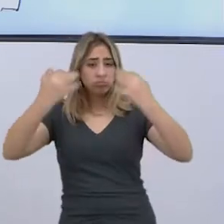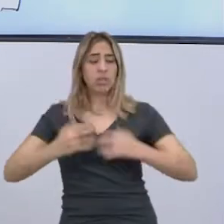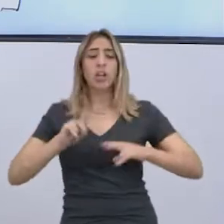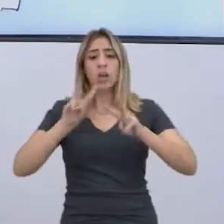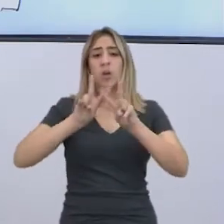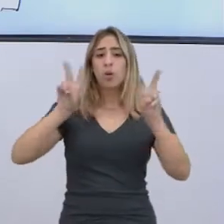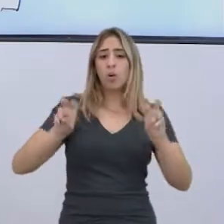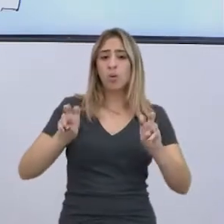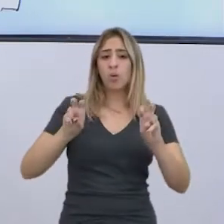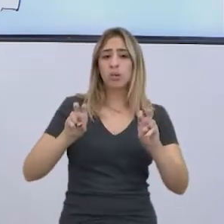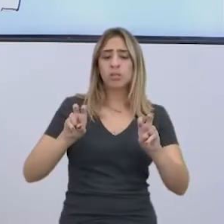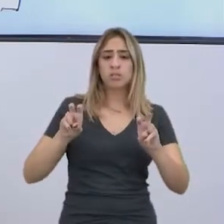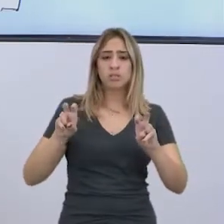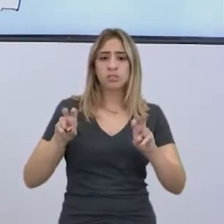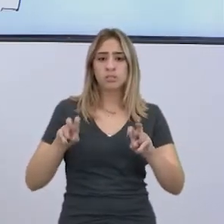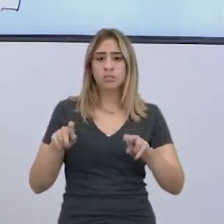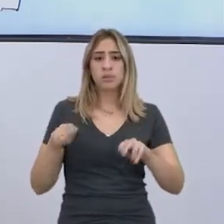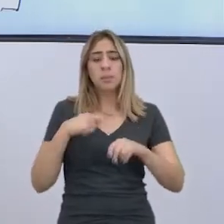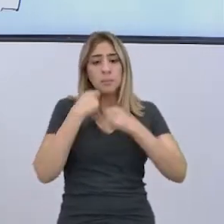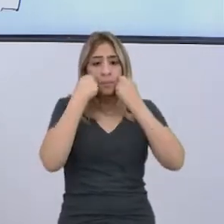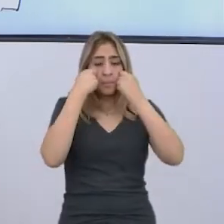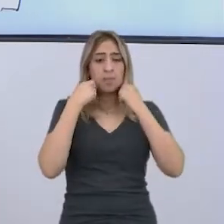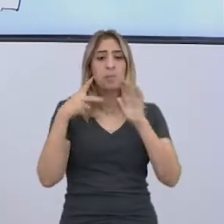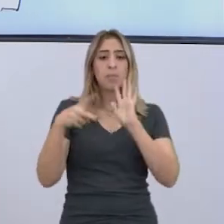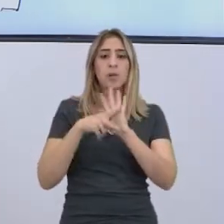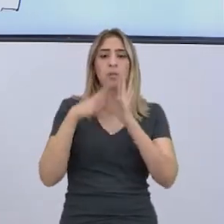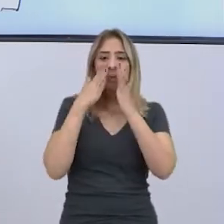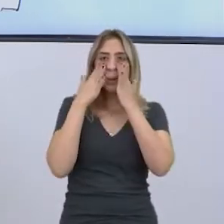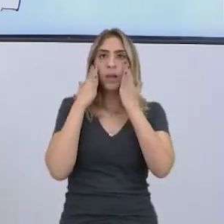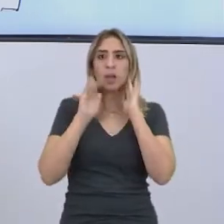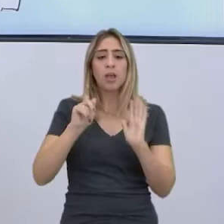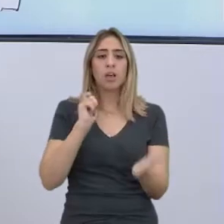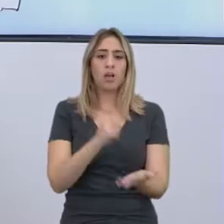coisas vendáveis. Skincare é algo que você compra.